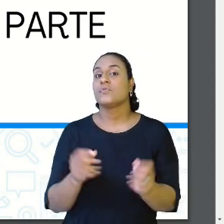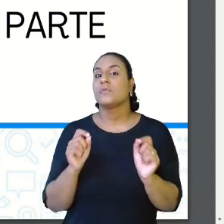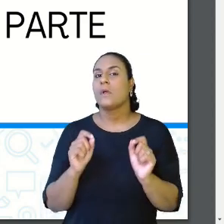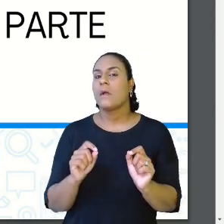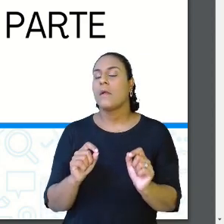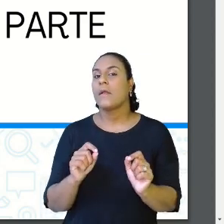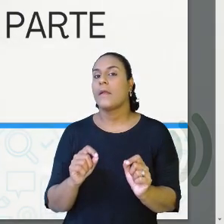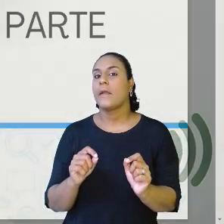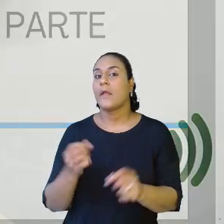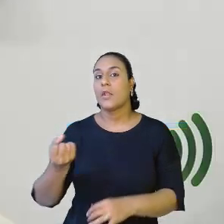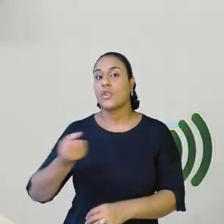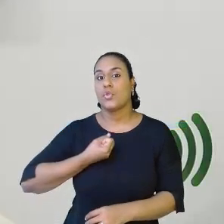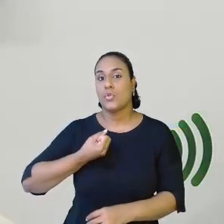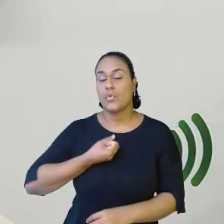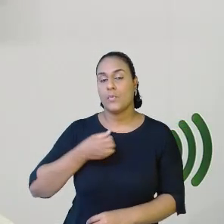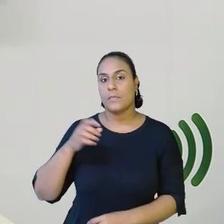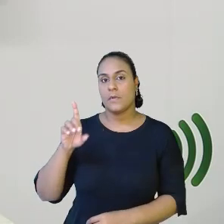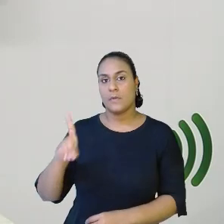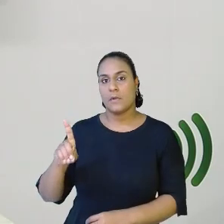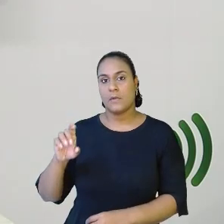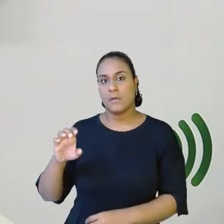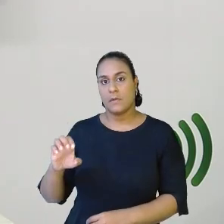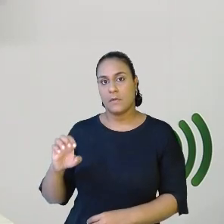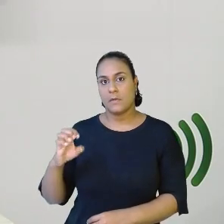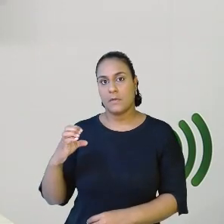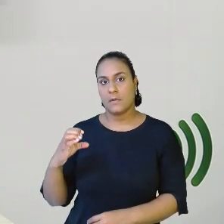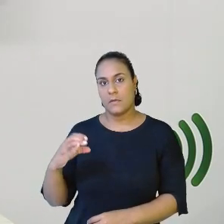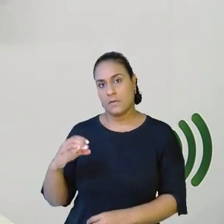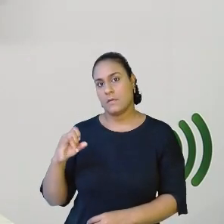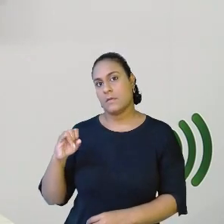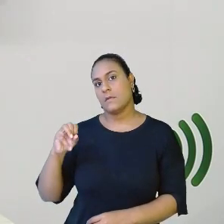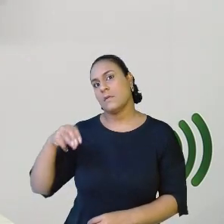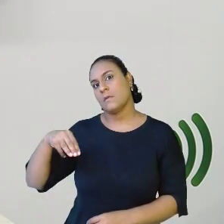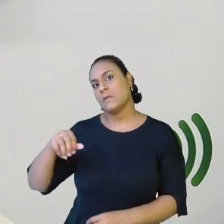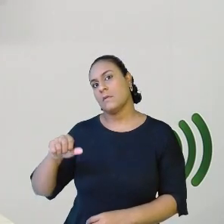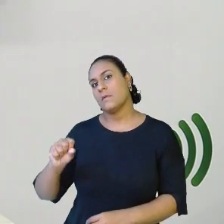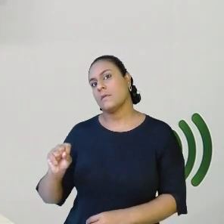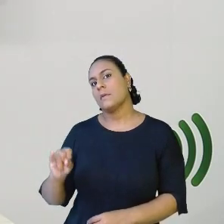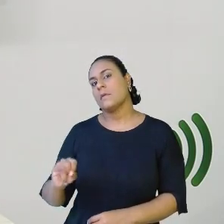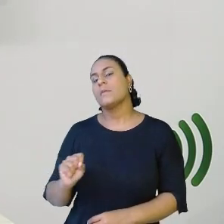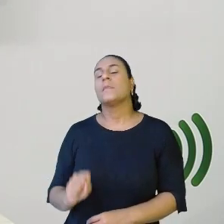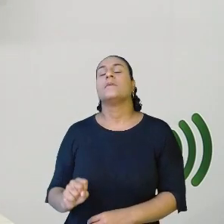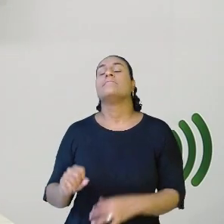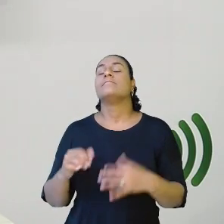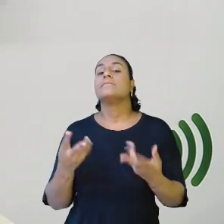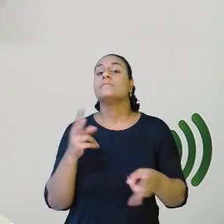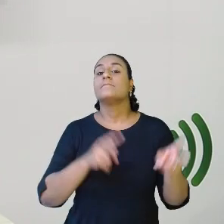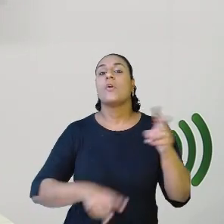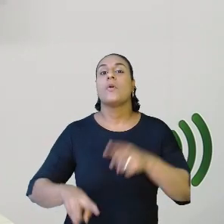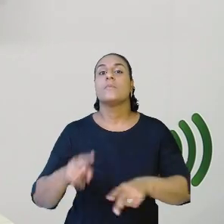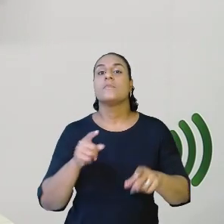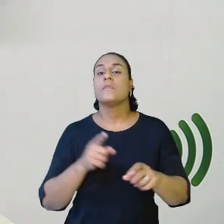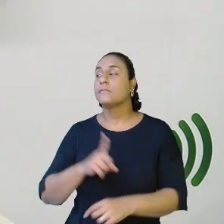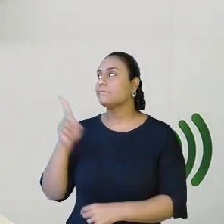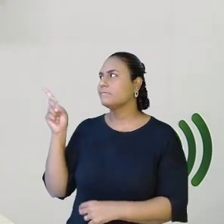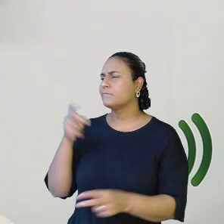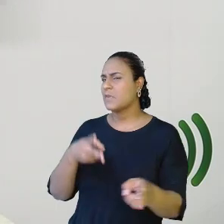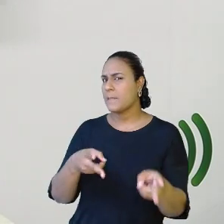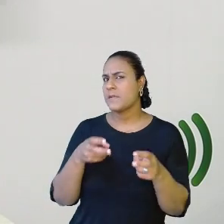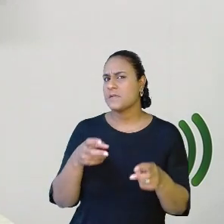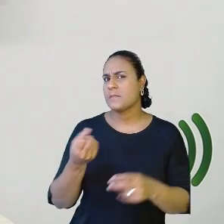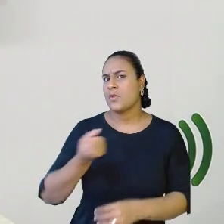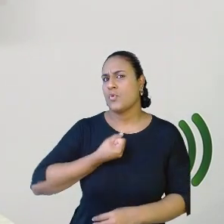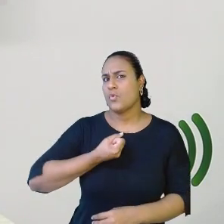com números decimais. E por falar nisso, vamos observar aqui. Vocês estão percebendo que os